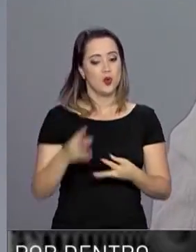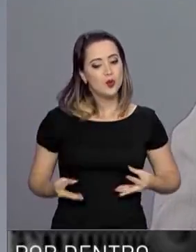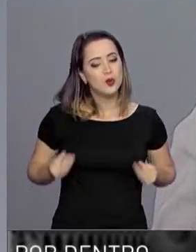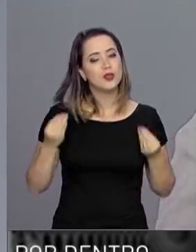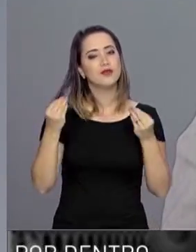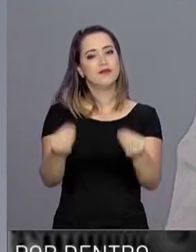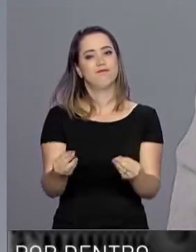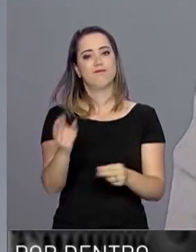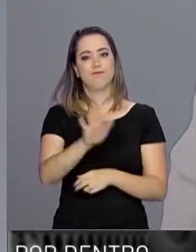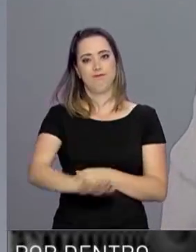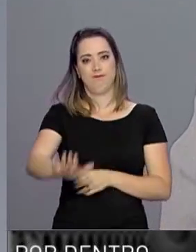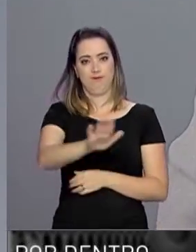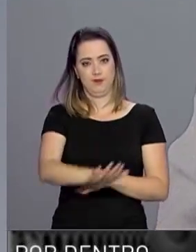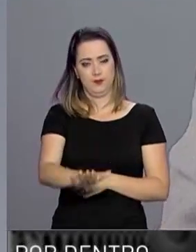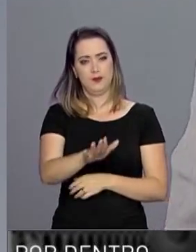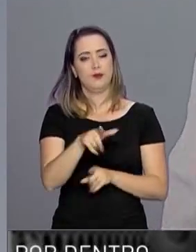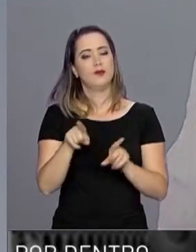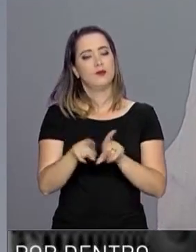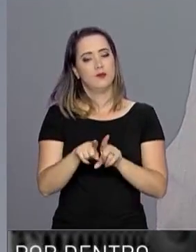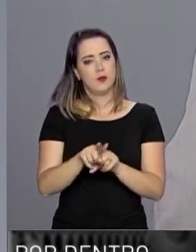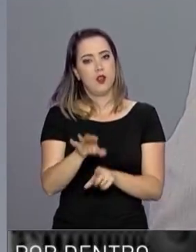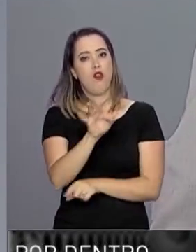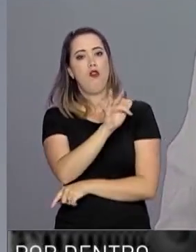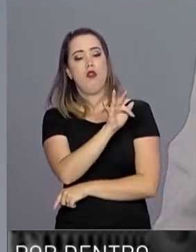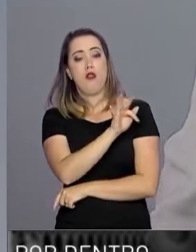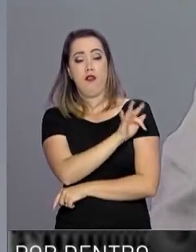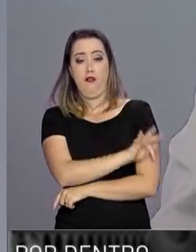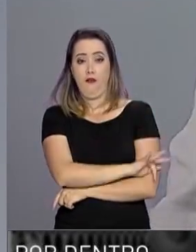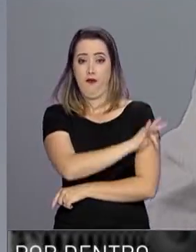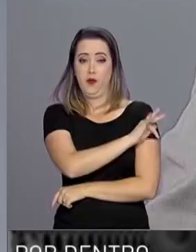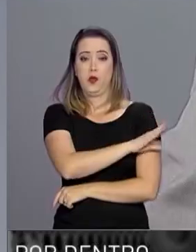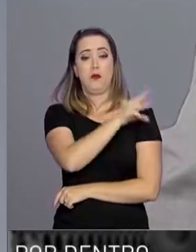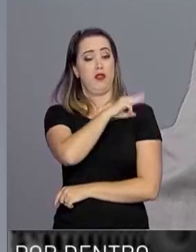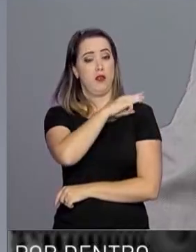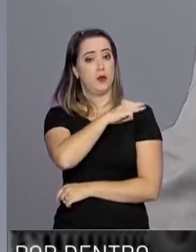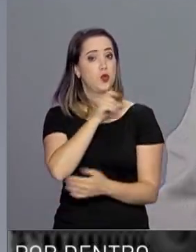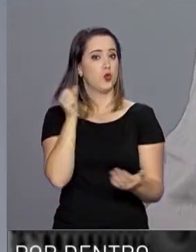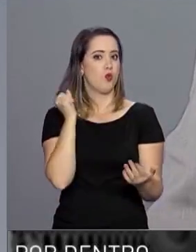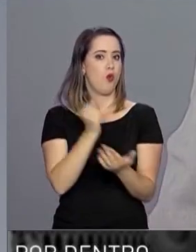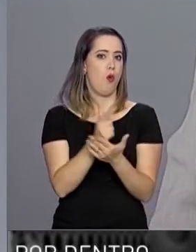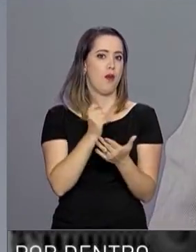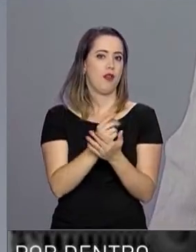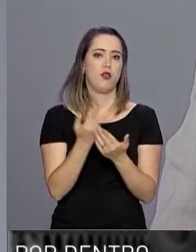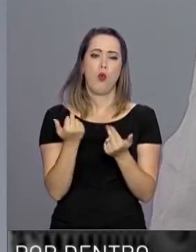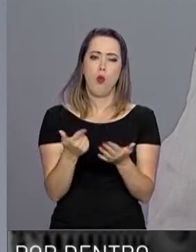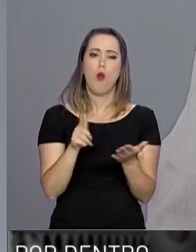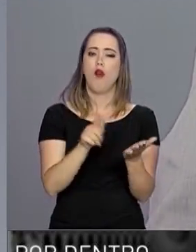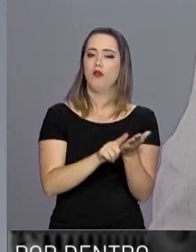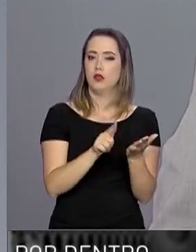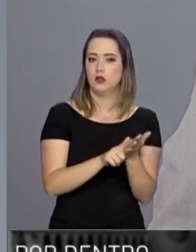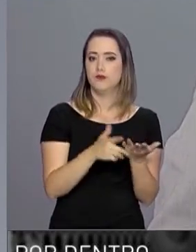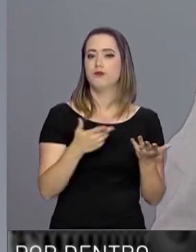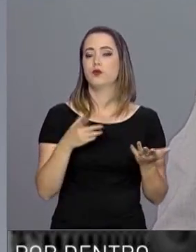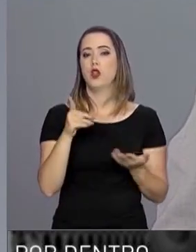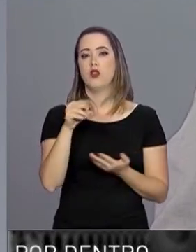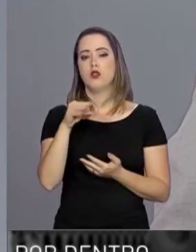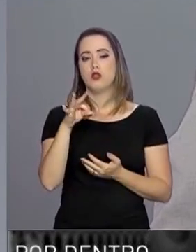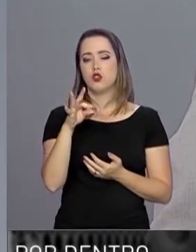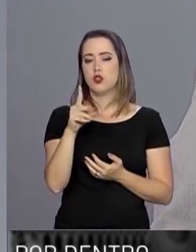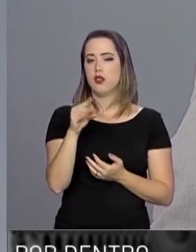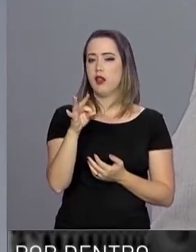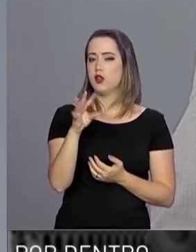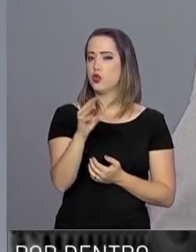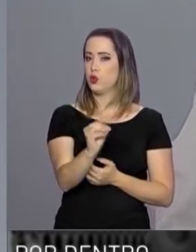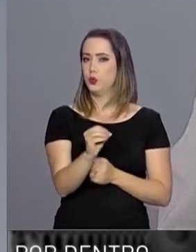literatura para a educação infantil, para o ensino fundamental e para o médio, sendo comprados assim como a gente compra o livro didático. Uma outra mudança importante